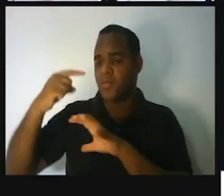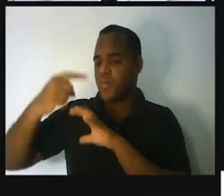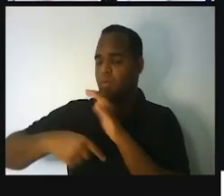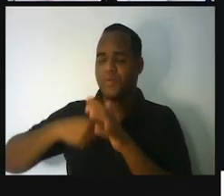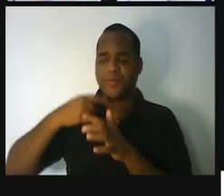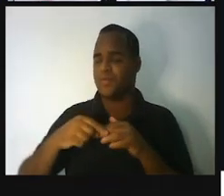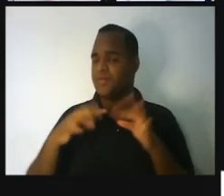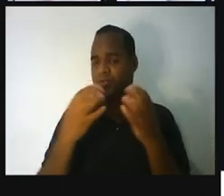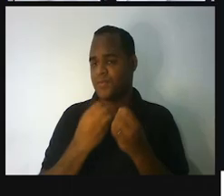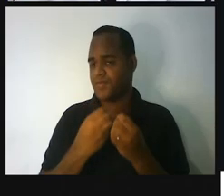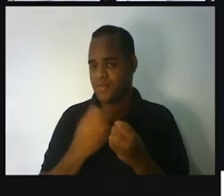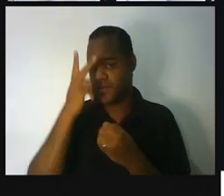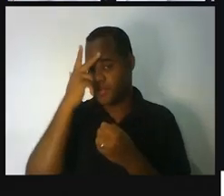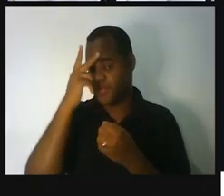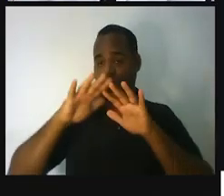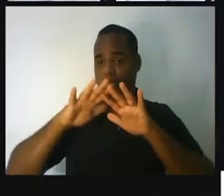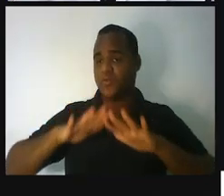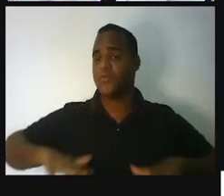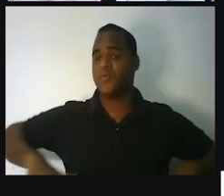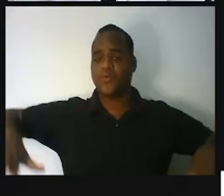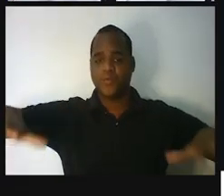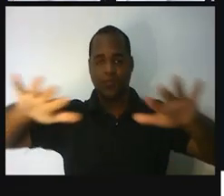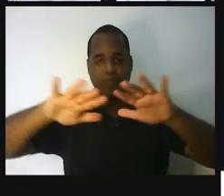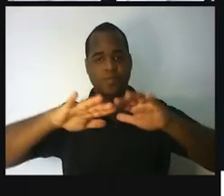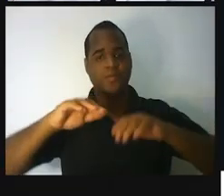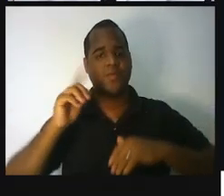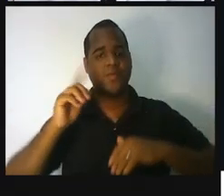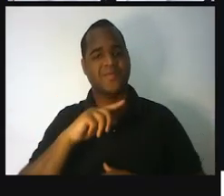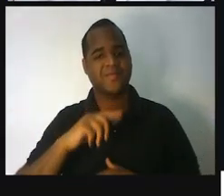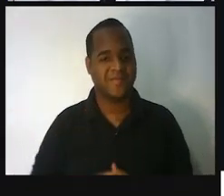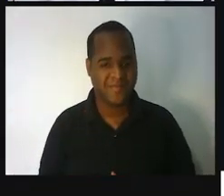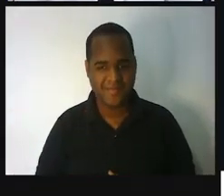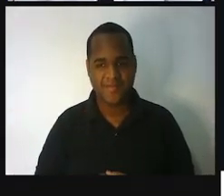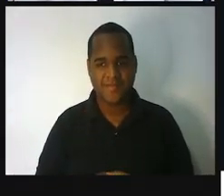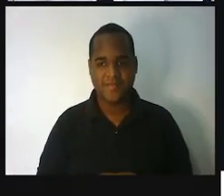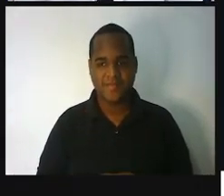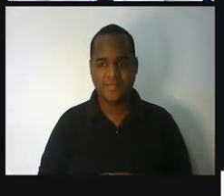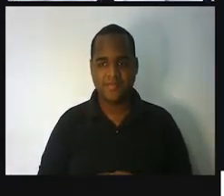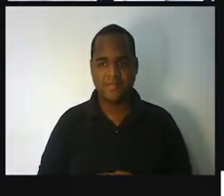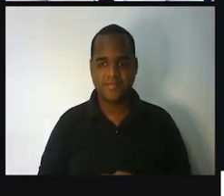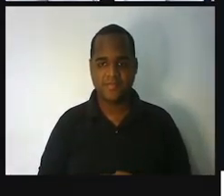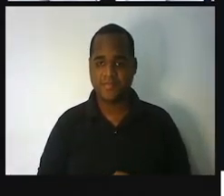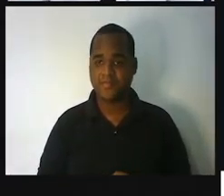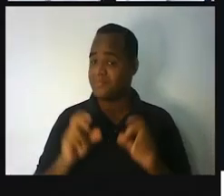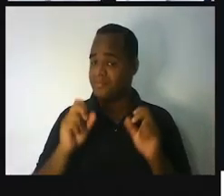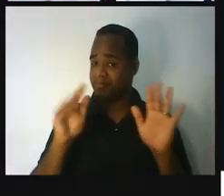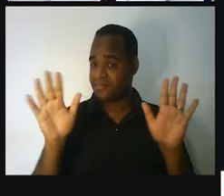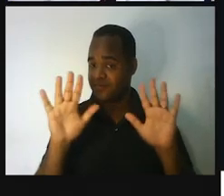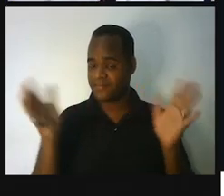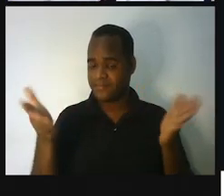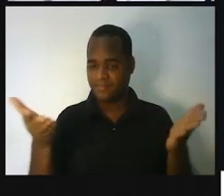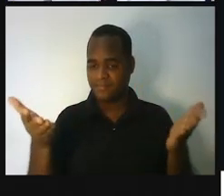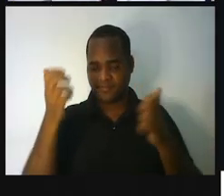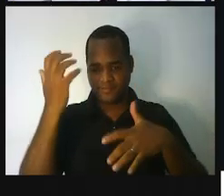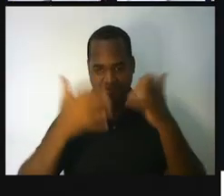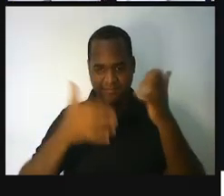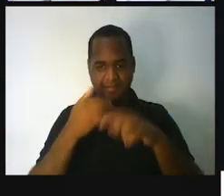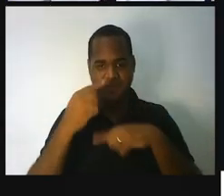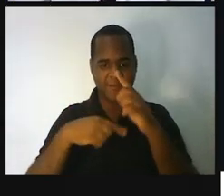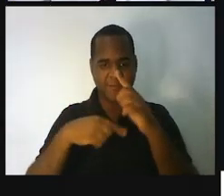humanidade. Ela é de todos e para todos. Vou me despedindo, nos encontramos